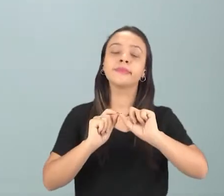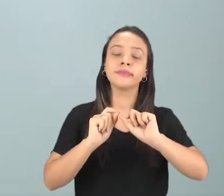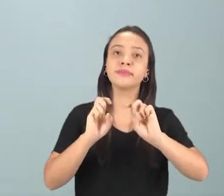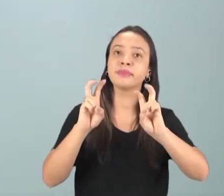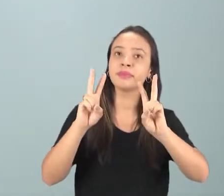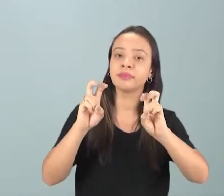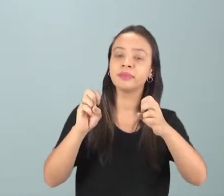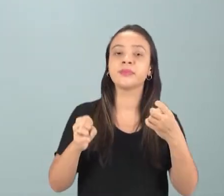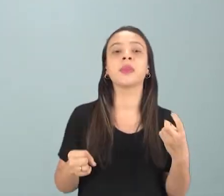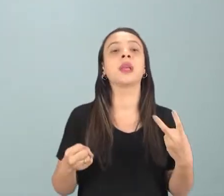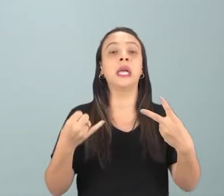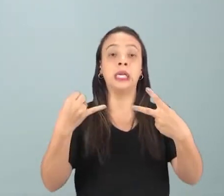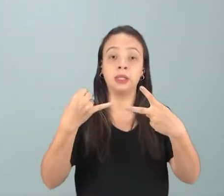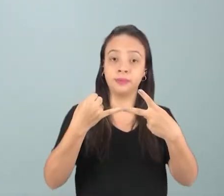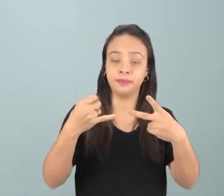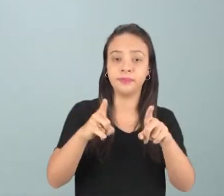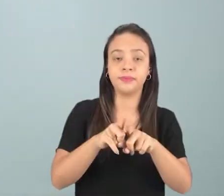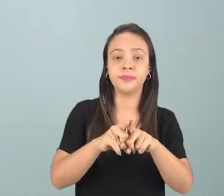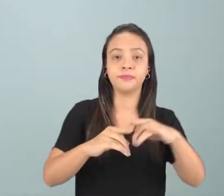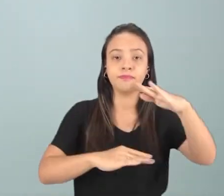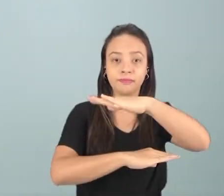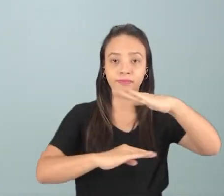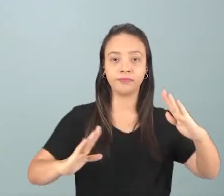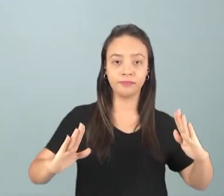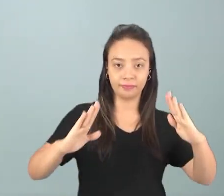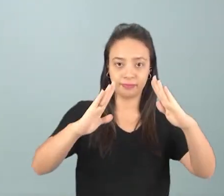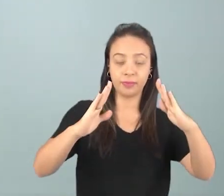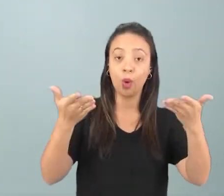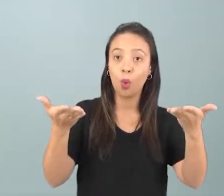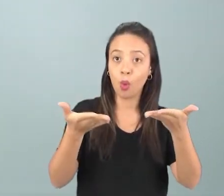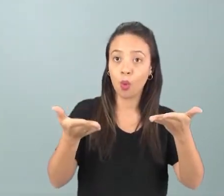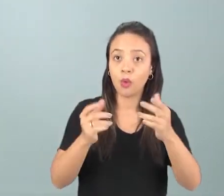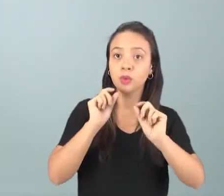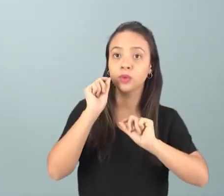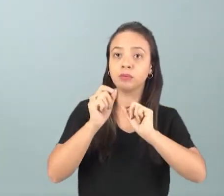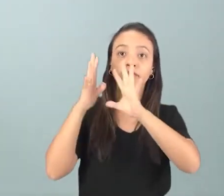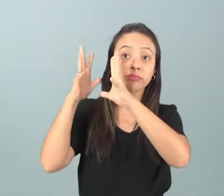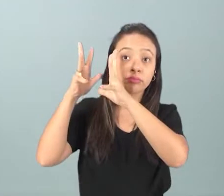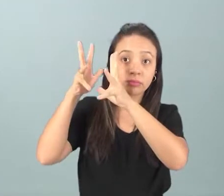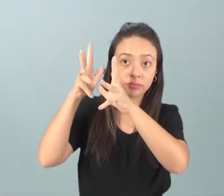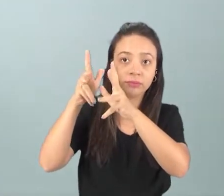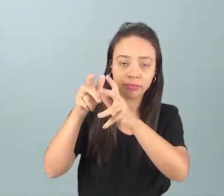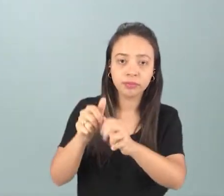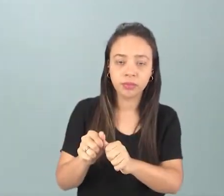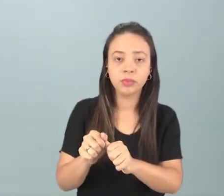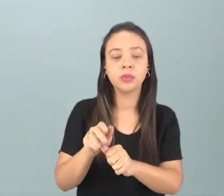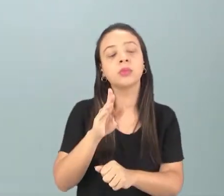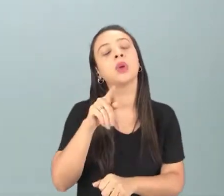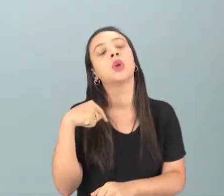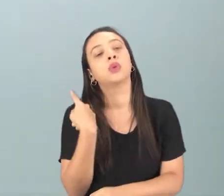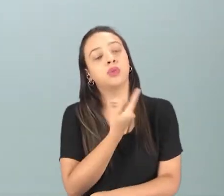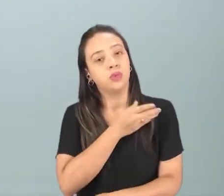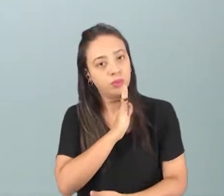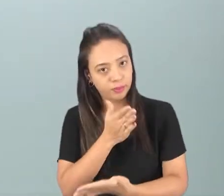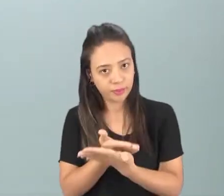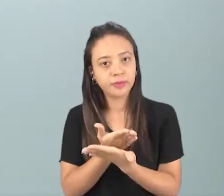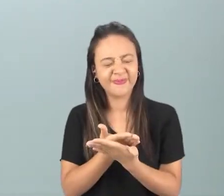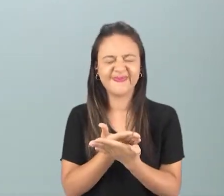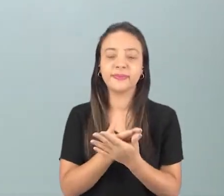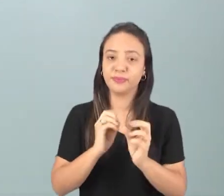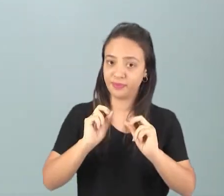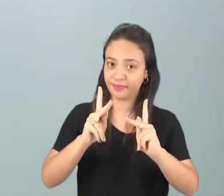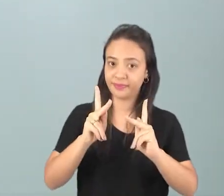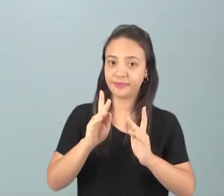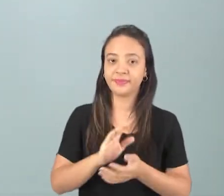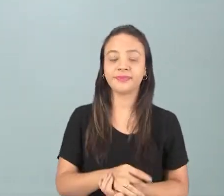mais sobre paralelogramos e trapézios, tudo bem? Para isso, a gente vai dar uma revisãozinha lá do que a gente falou lá na última aula, tudo